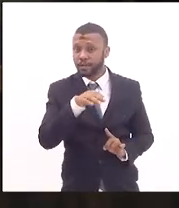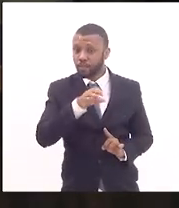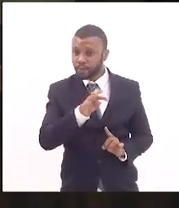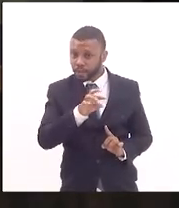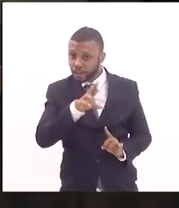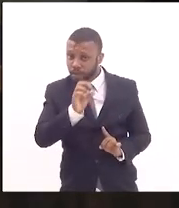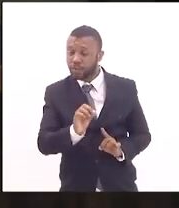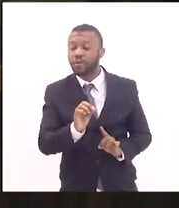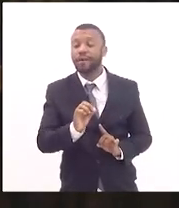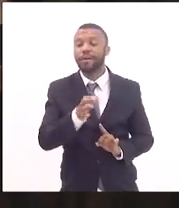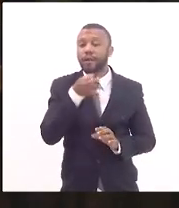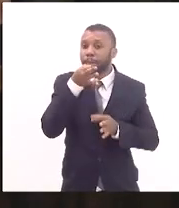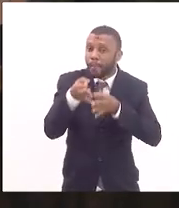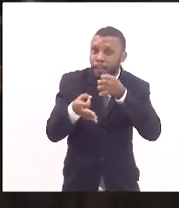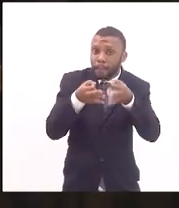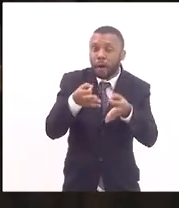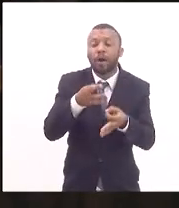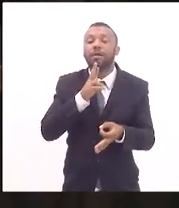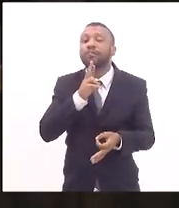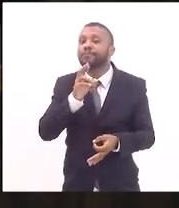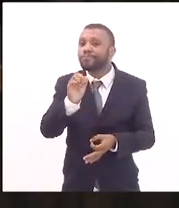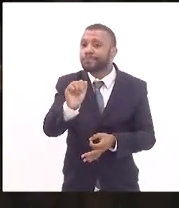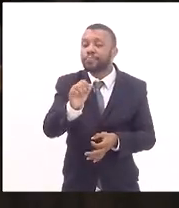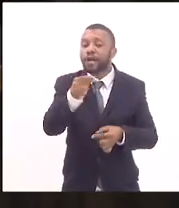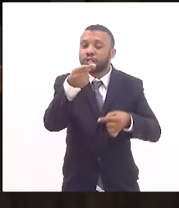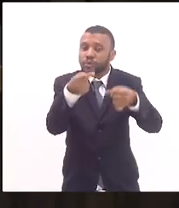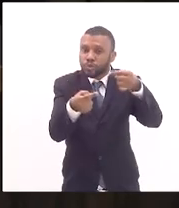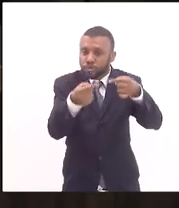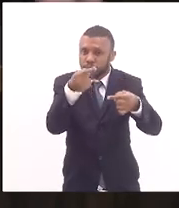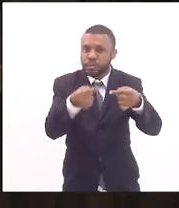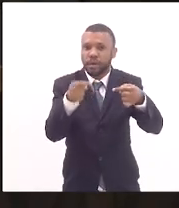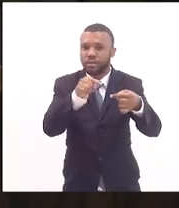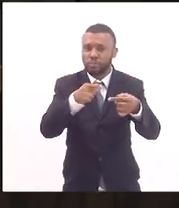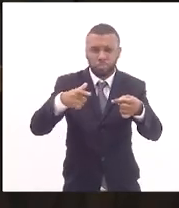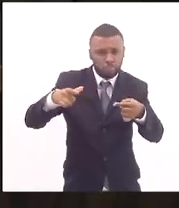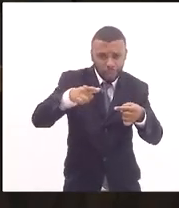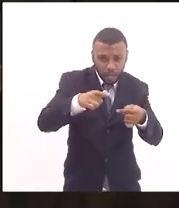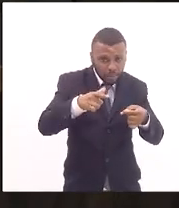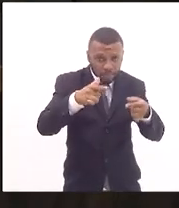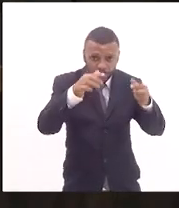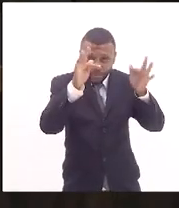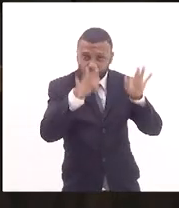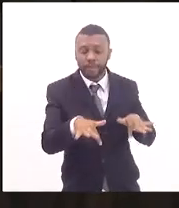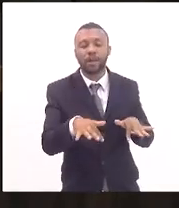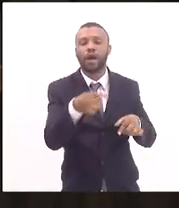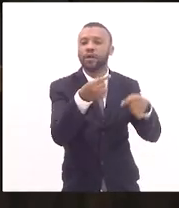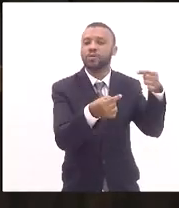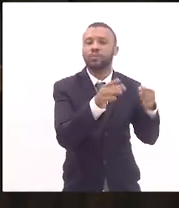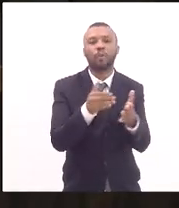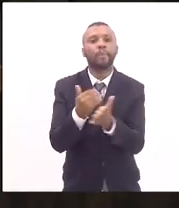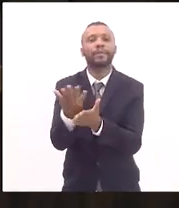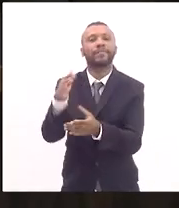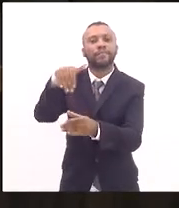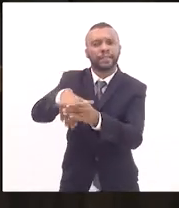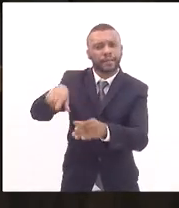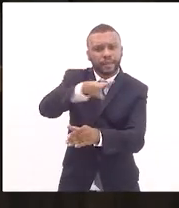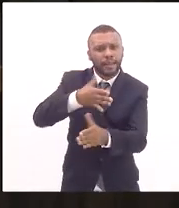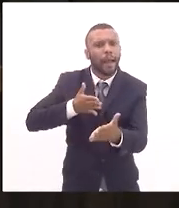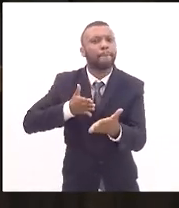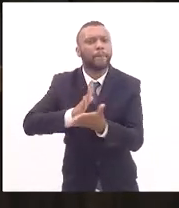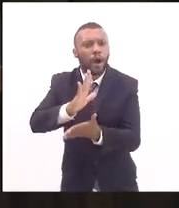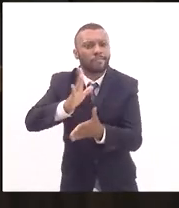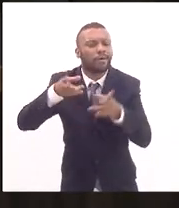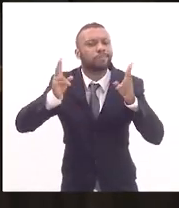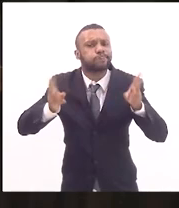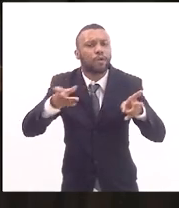Deputado relator Rodrigo a Mourinho em em função na Avenida Queira discutir encerrada a discussão e votação sei onde que aprovam